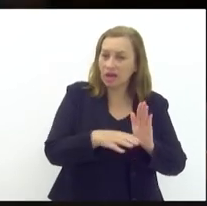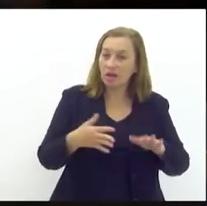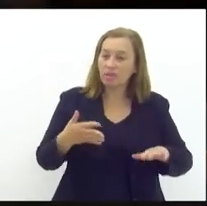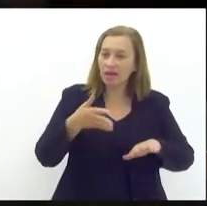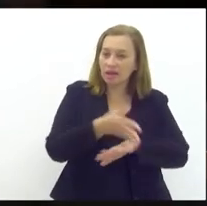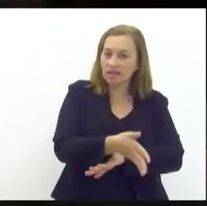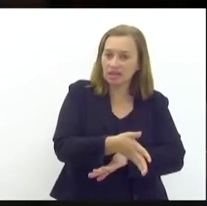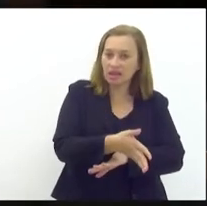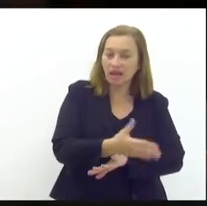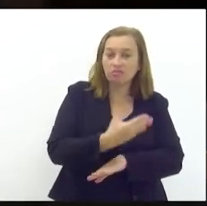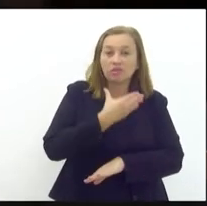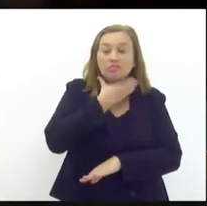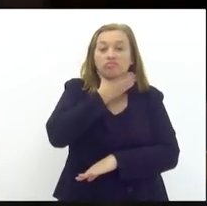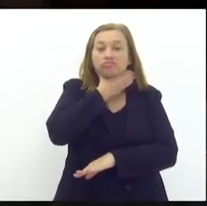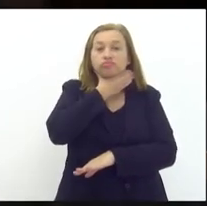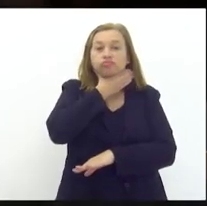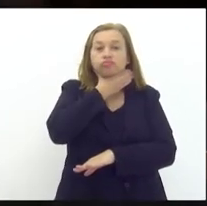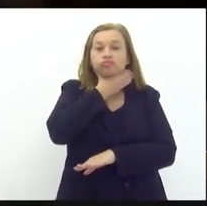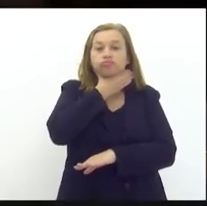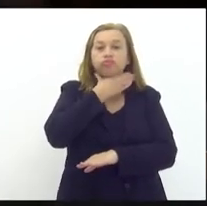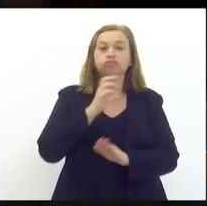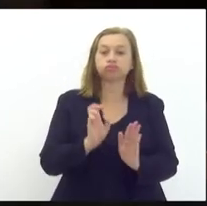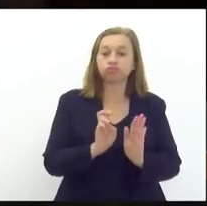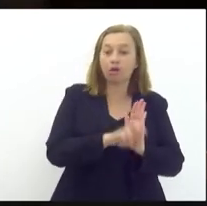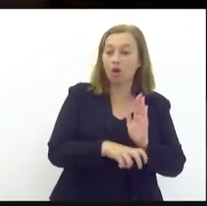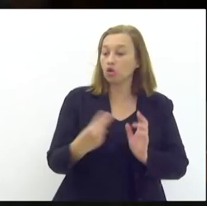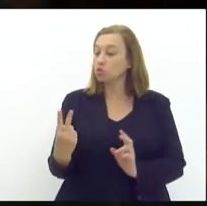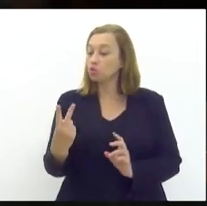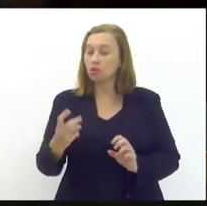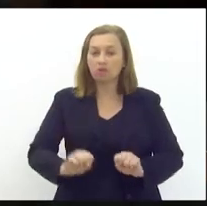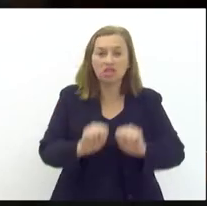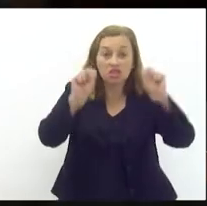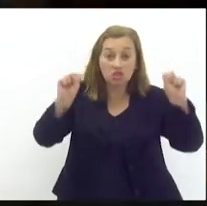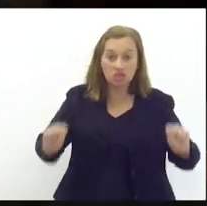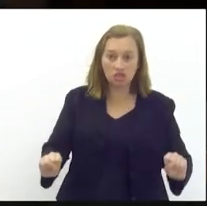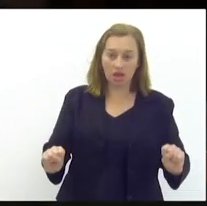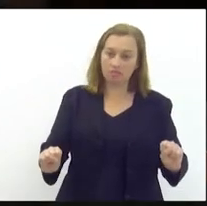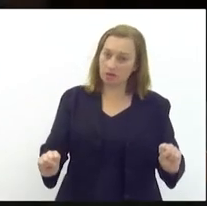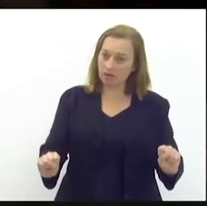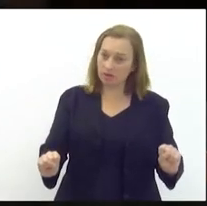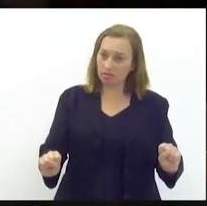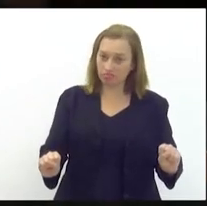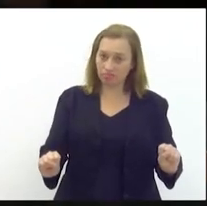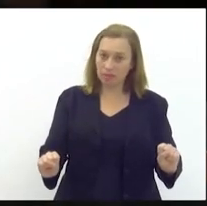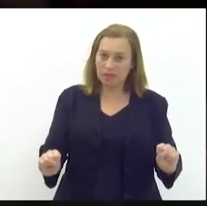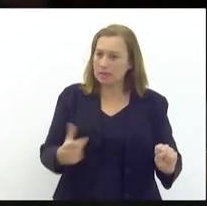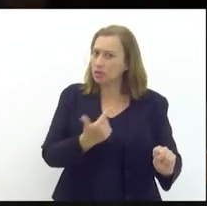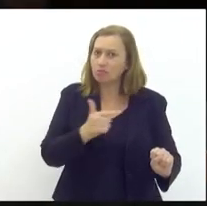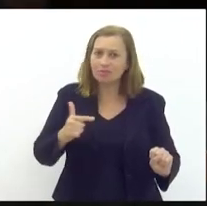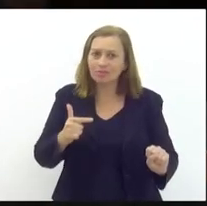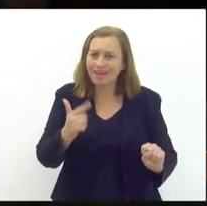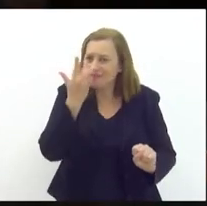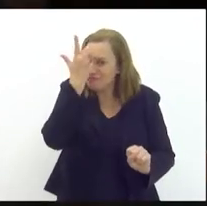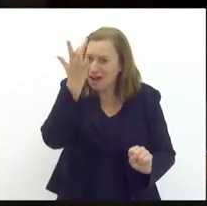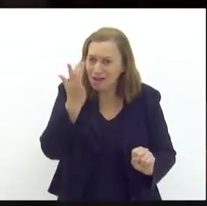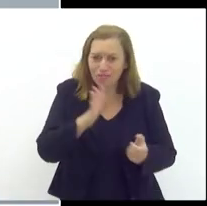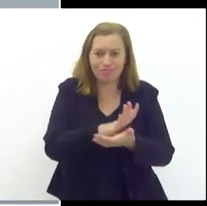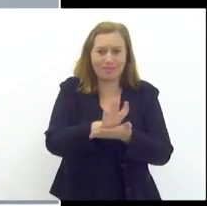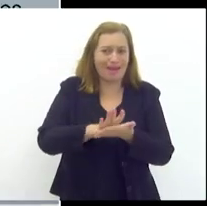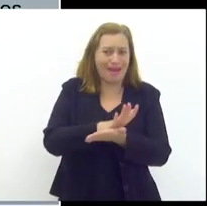estar sobre a ética dos dois sistemas Então não vamos ter simplicidade nenhuma como princípio